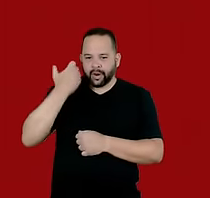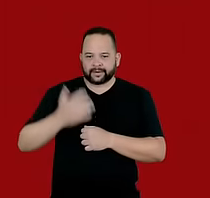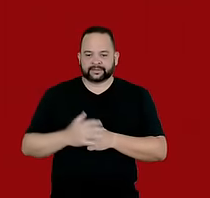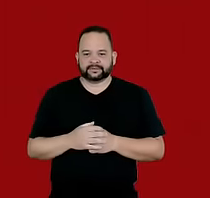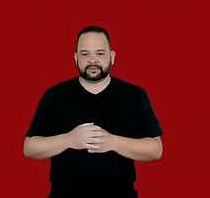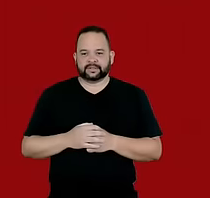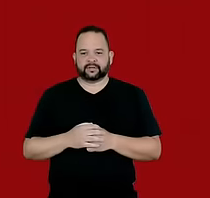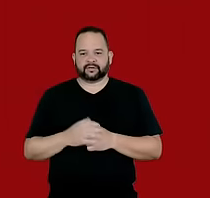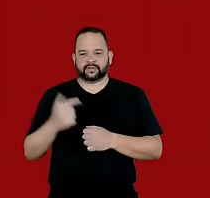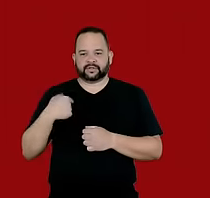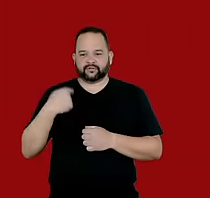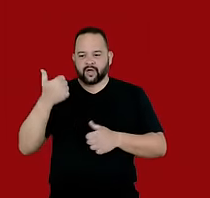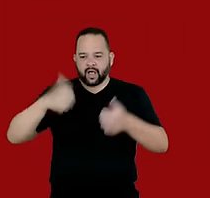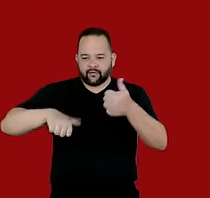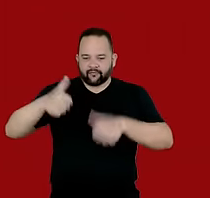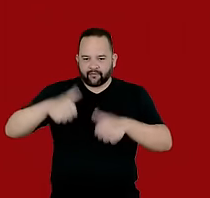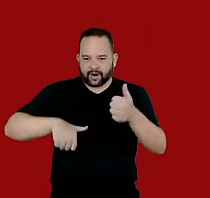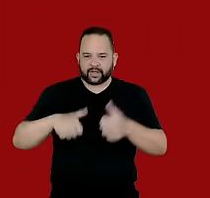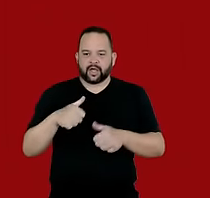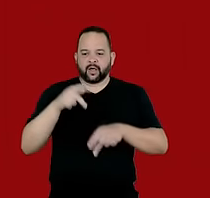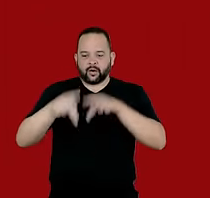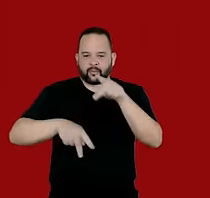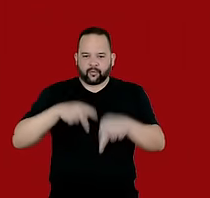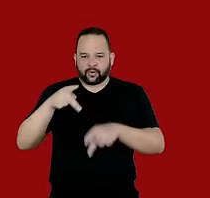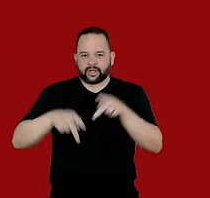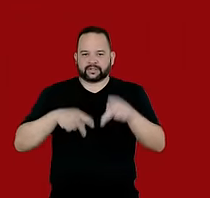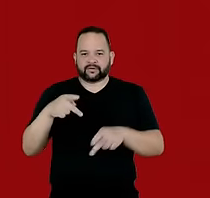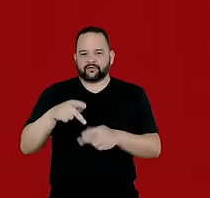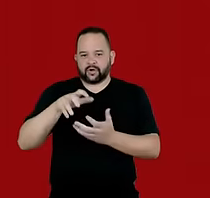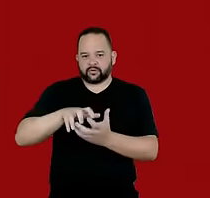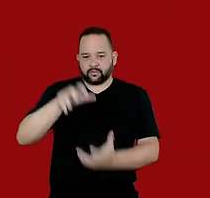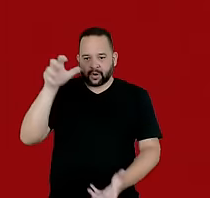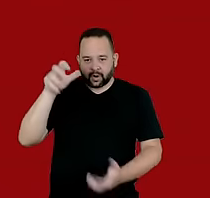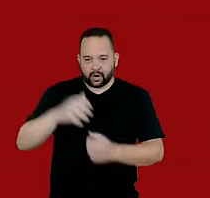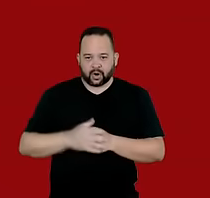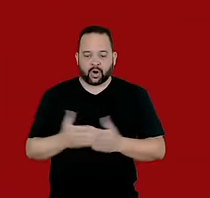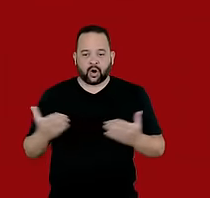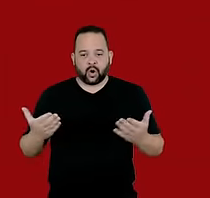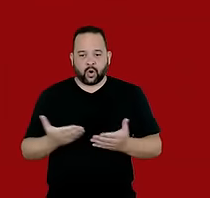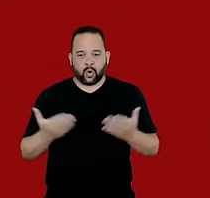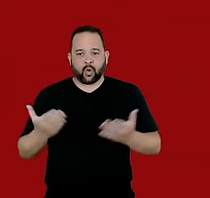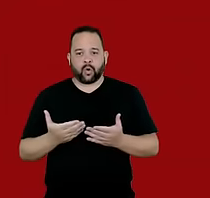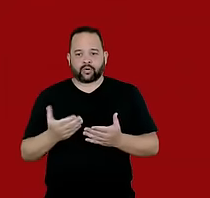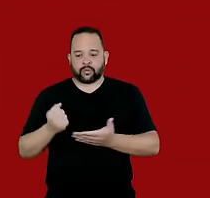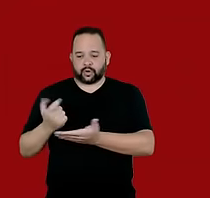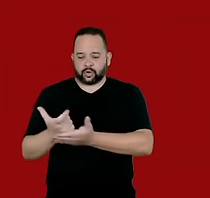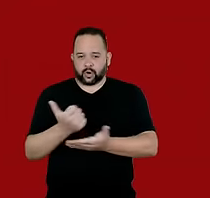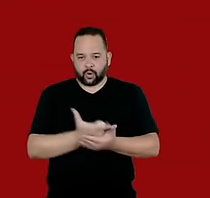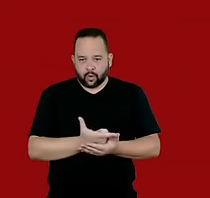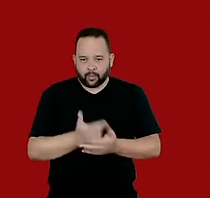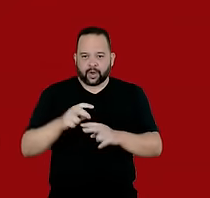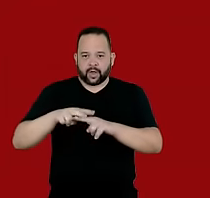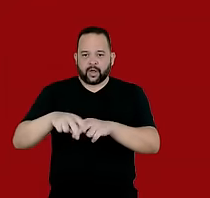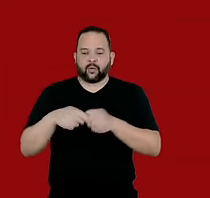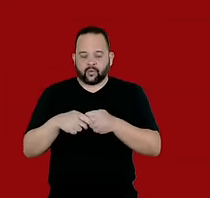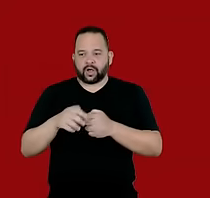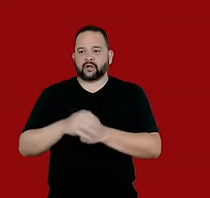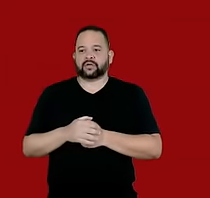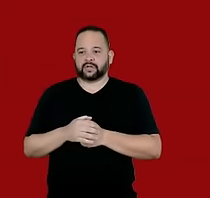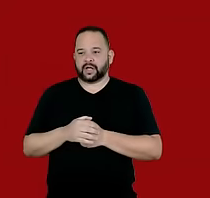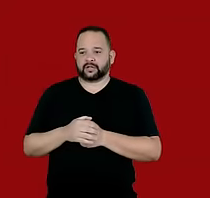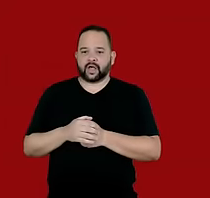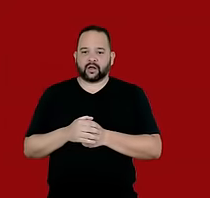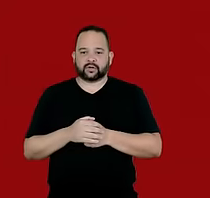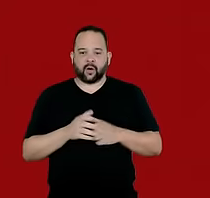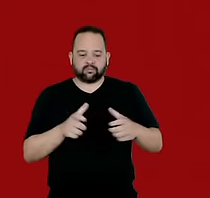a população tá envelhecendo o que acontece é que grande parte do consumo hoje tá sendo gerado por esse acúmulo de poupança das pessoas mais velhas Principalmente nos Estados Unidos